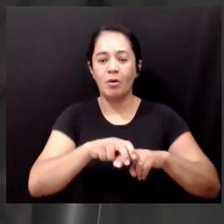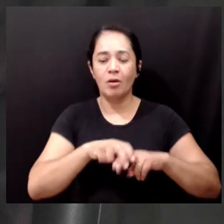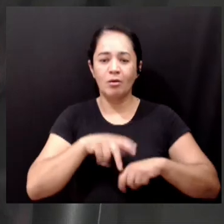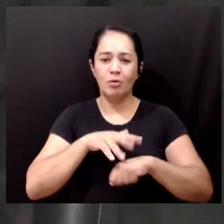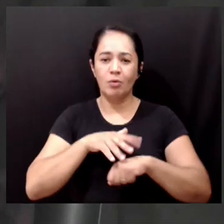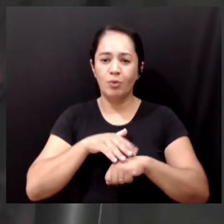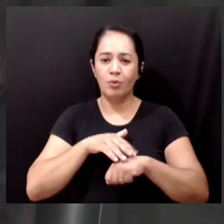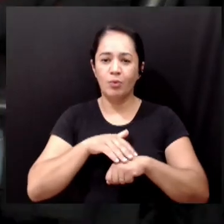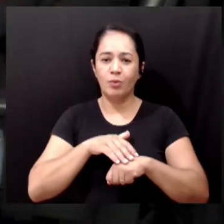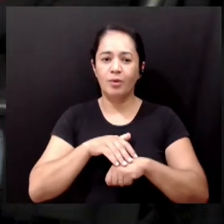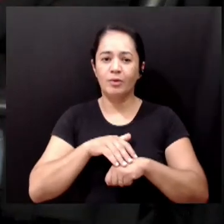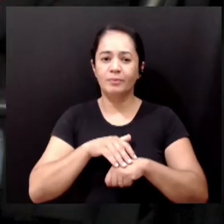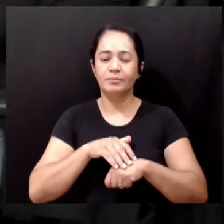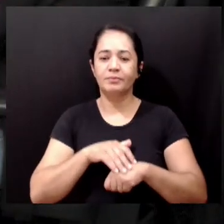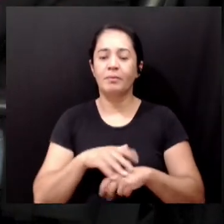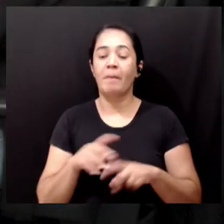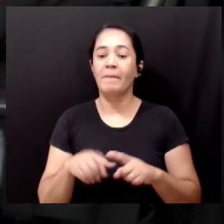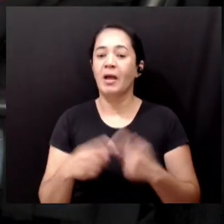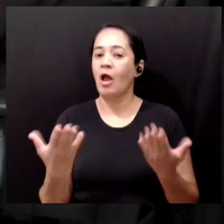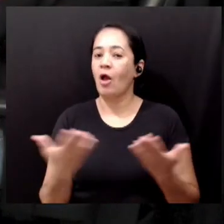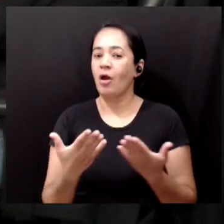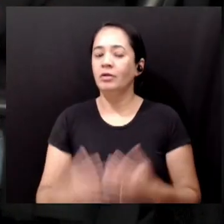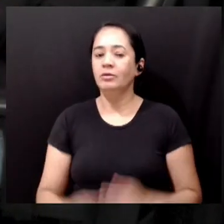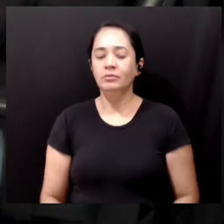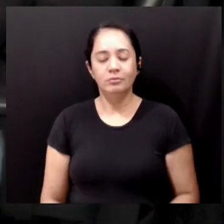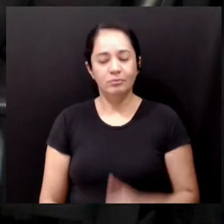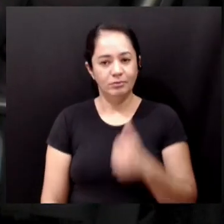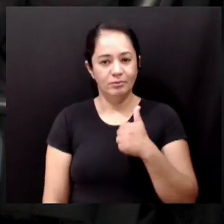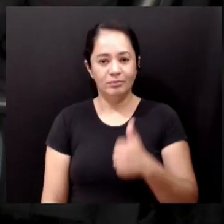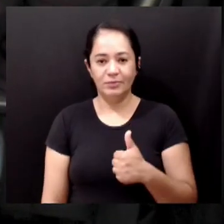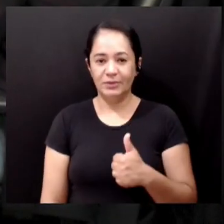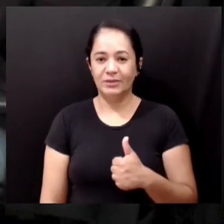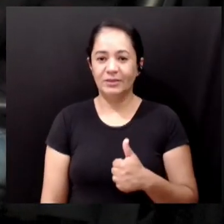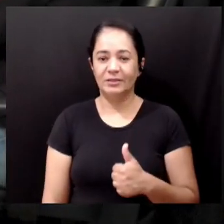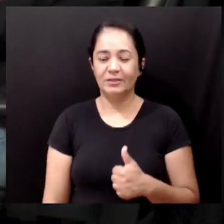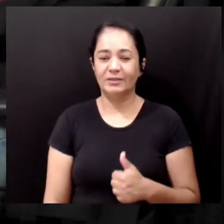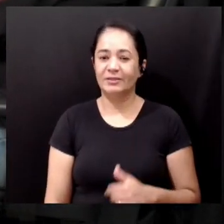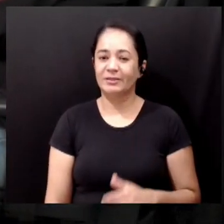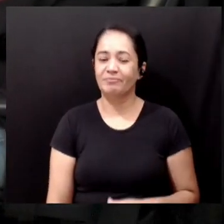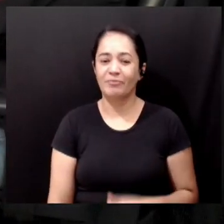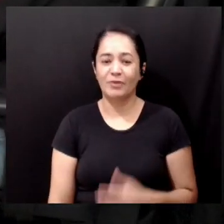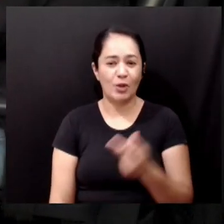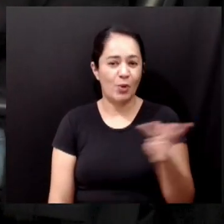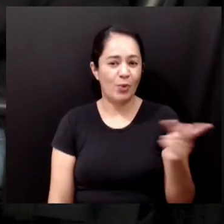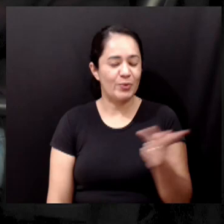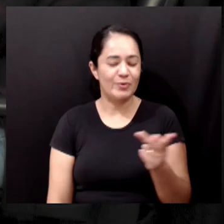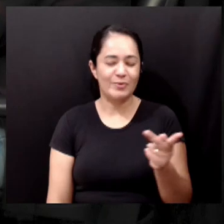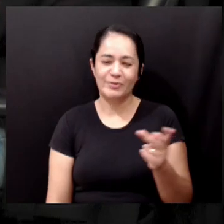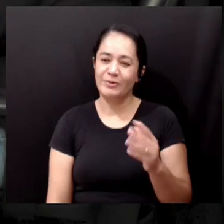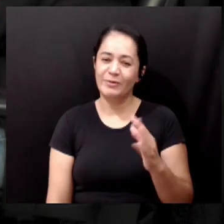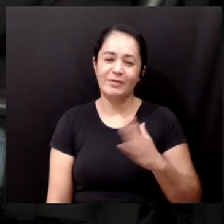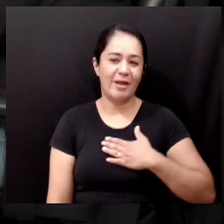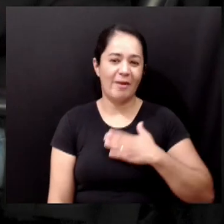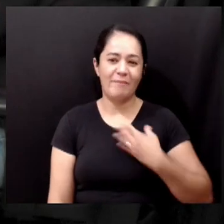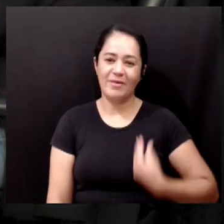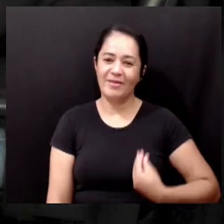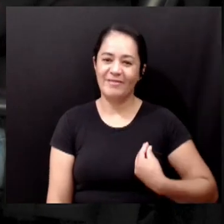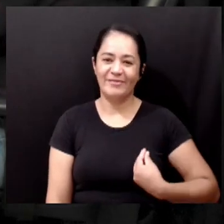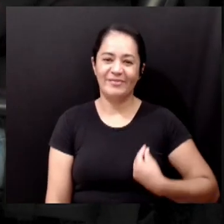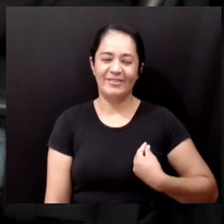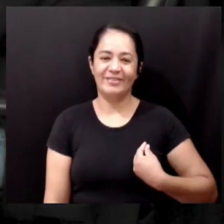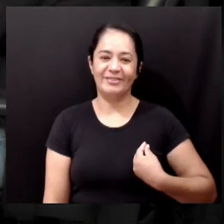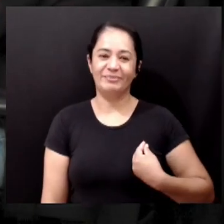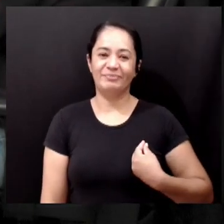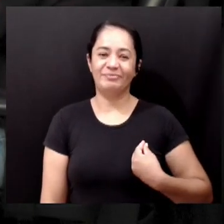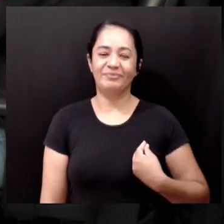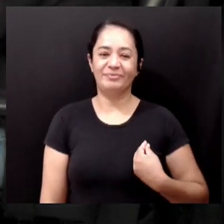Mas agora tá tudo bem. Tá tudo bem, a paixão da minha vida são esses dois senhores aí que... Tá bem, então, olha, gente, a